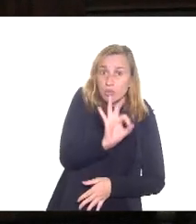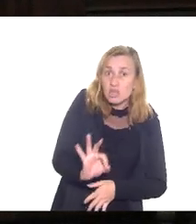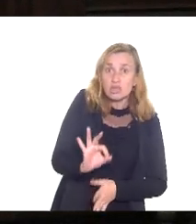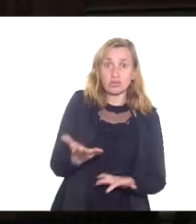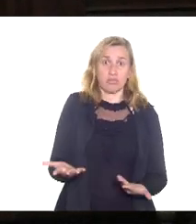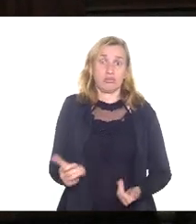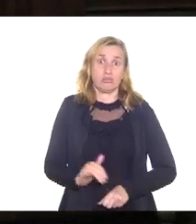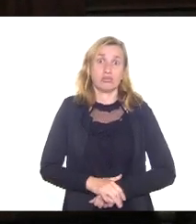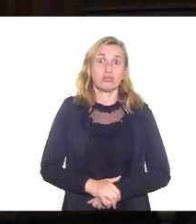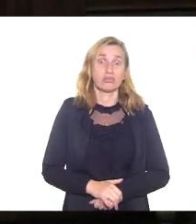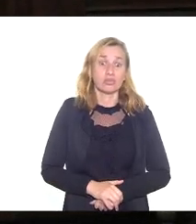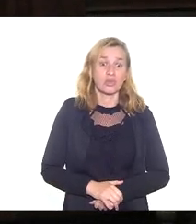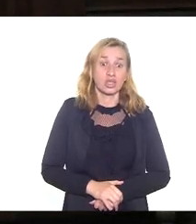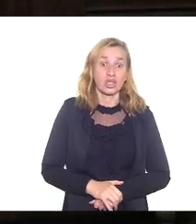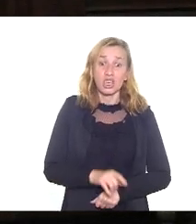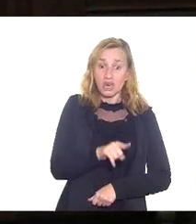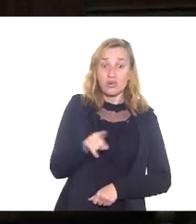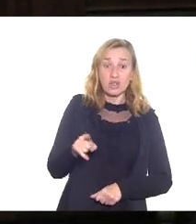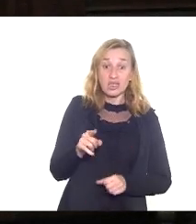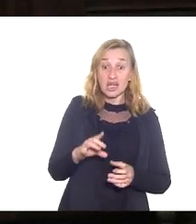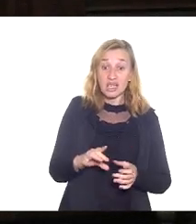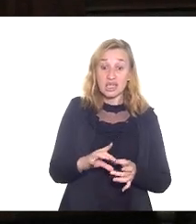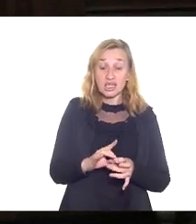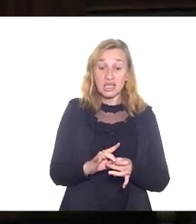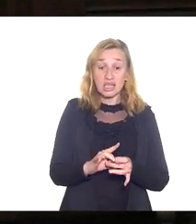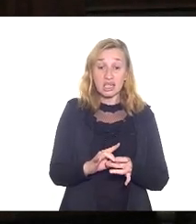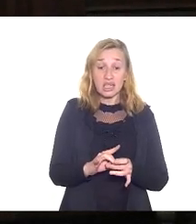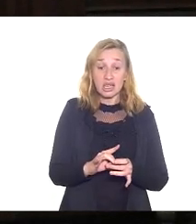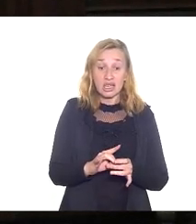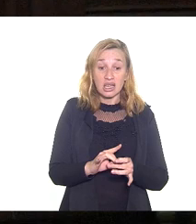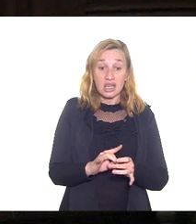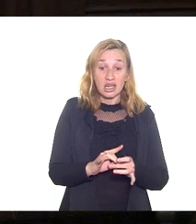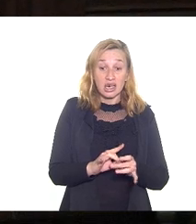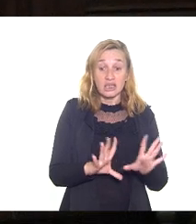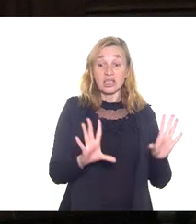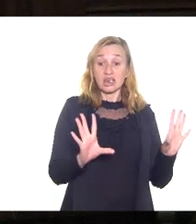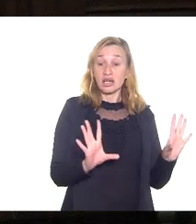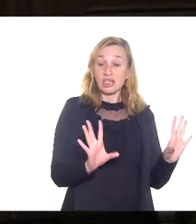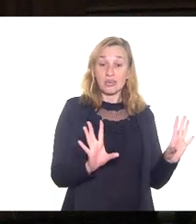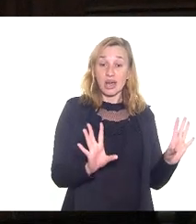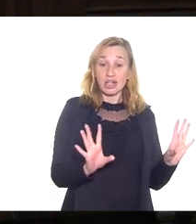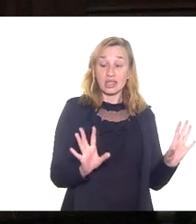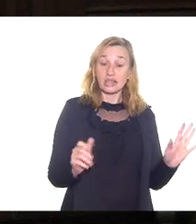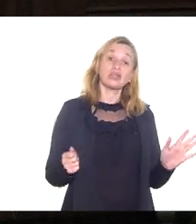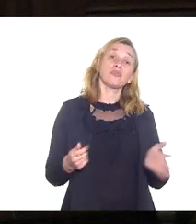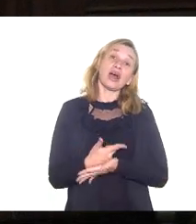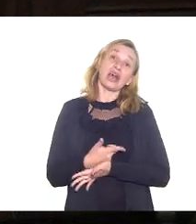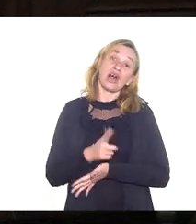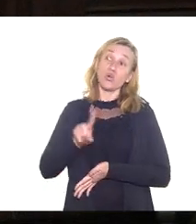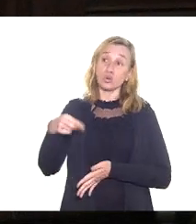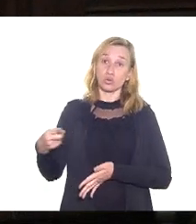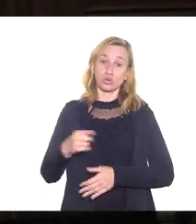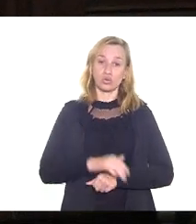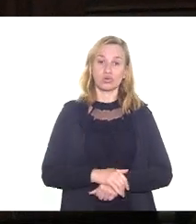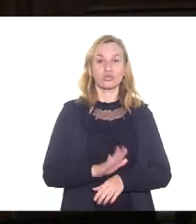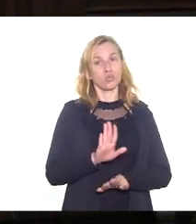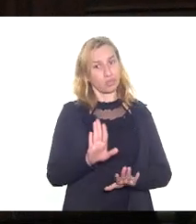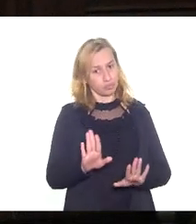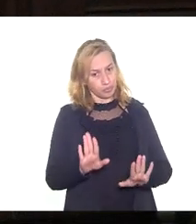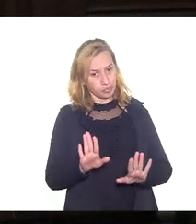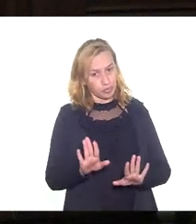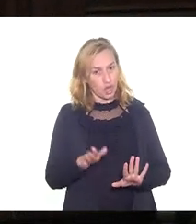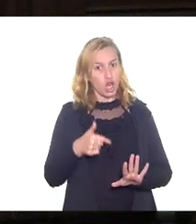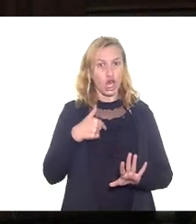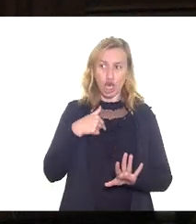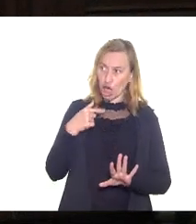40%, e você se livra dos restos a pagar. E isso evita uma outra coisa, que